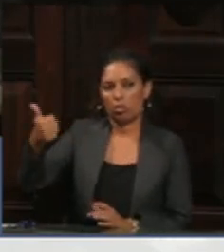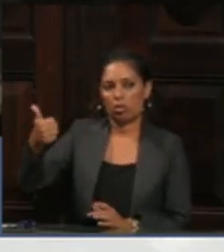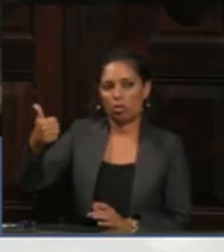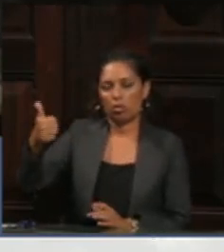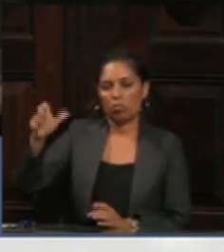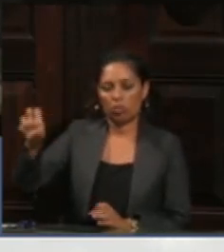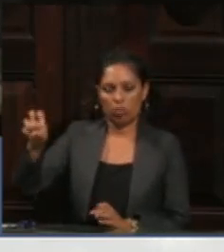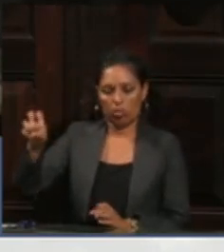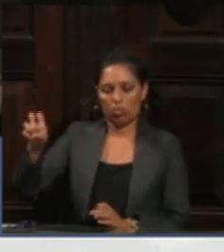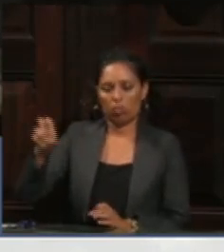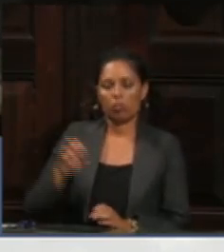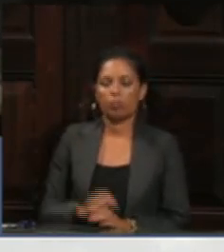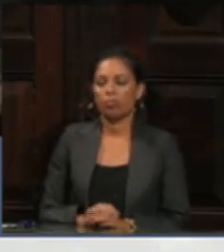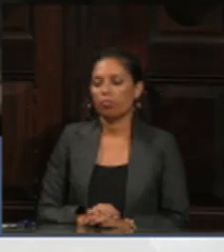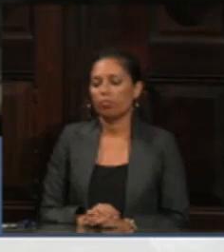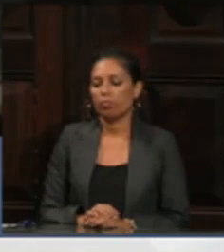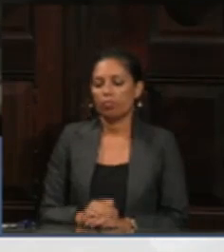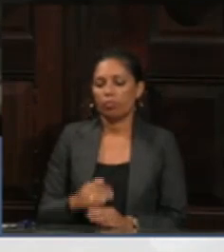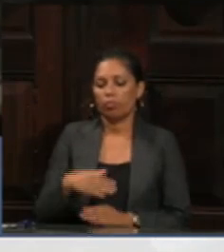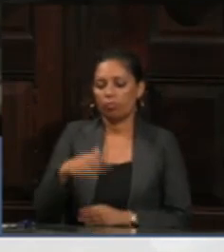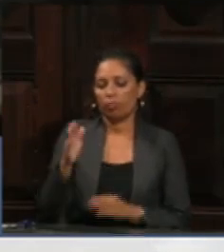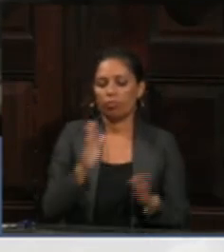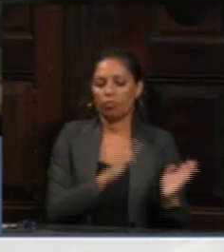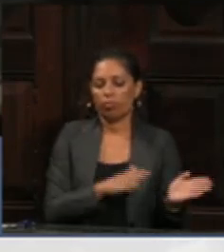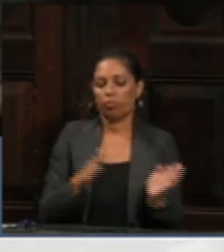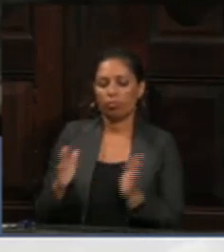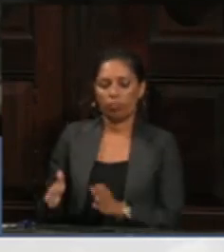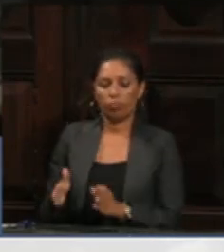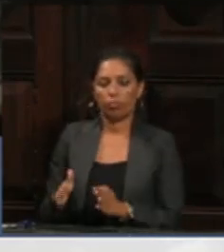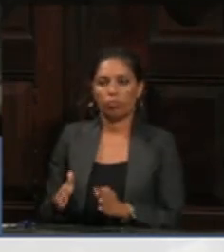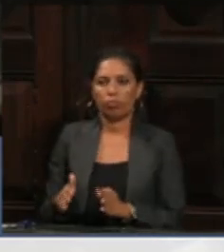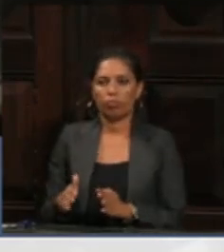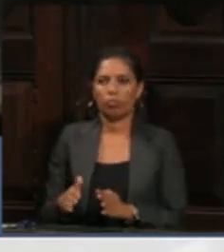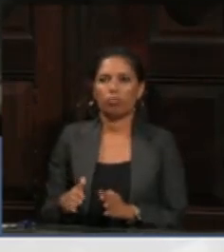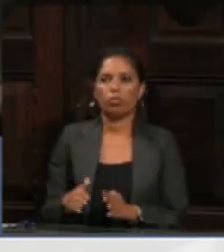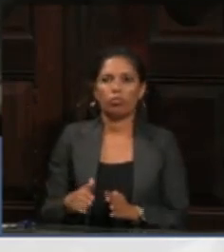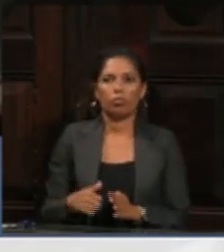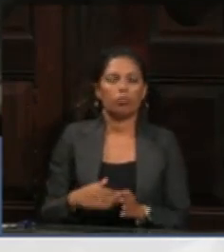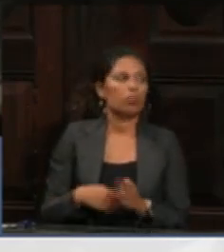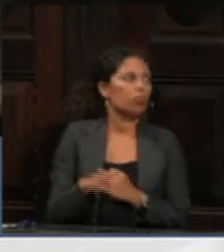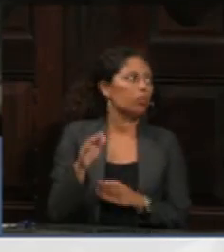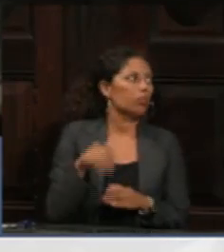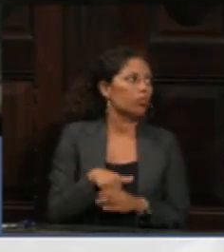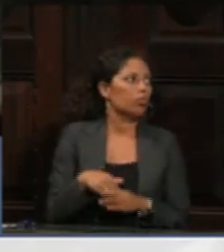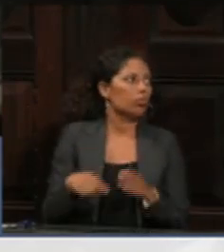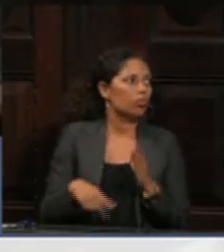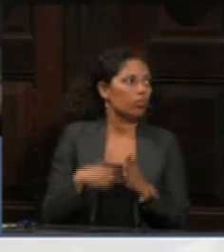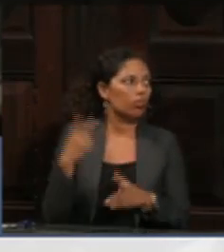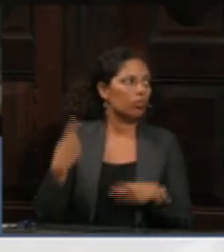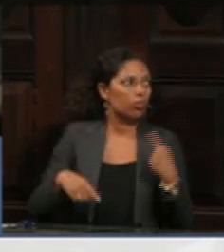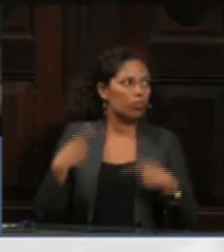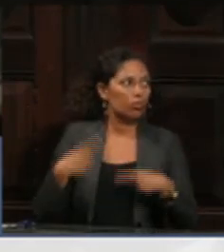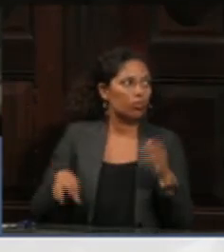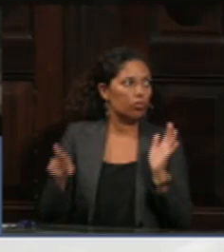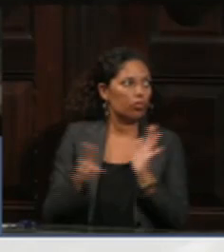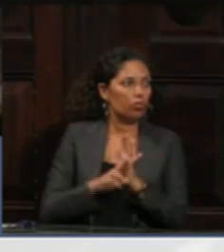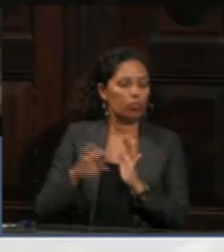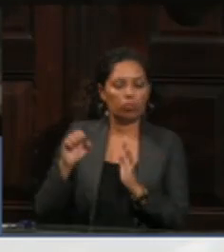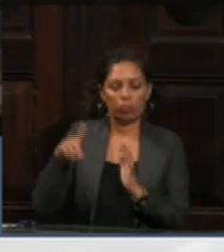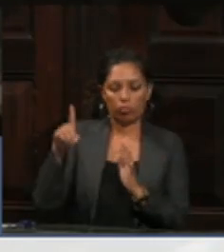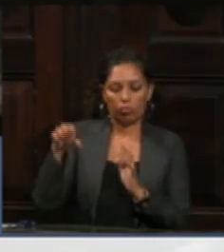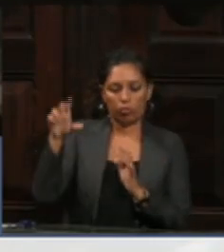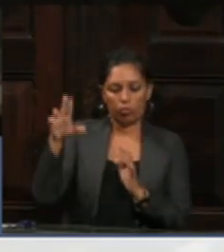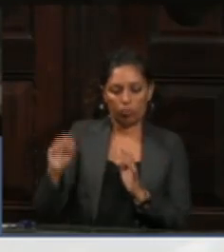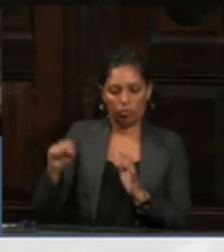49/2015. Em tramitação ordinária, em votação em segunda discussão, redação do